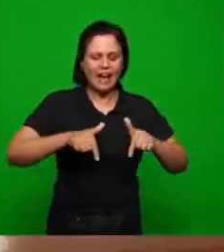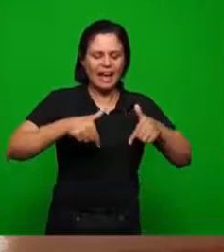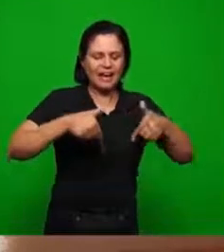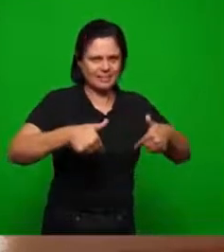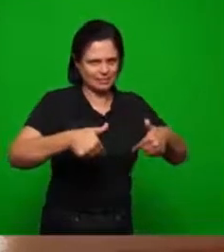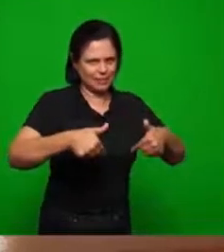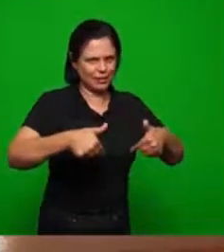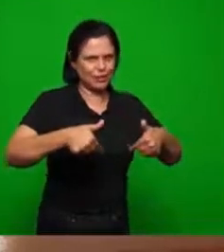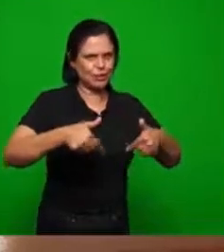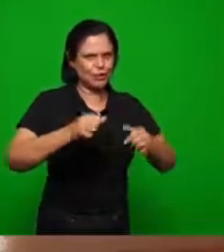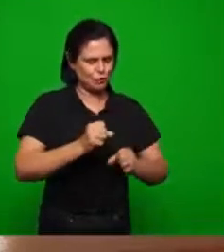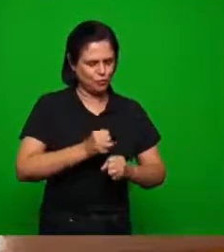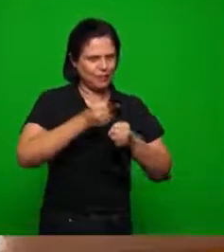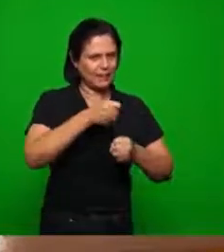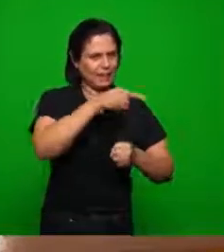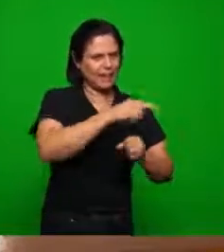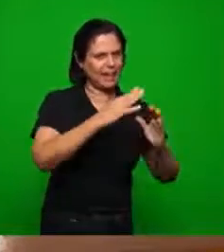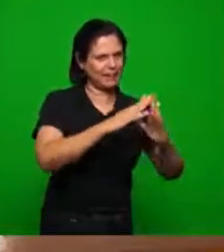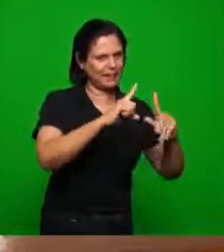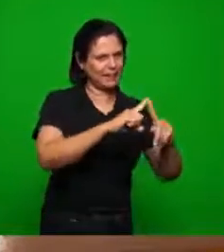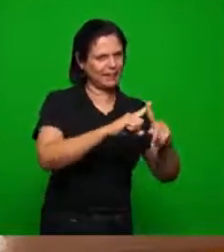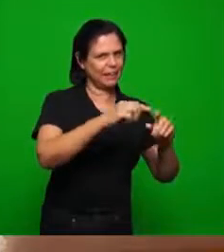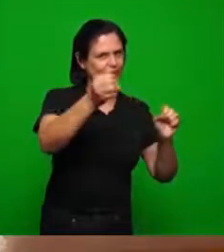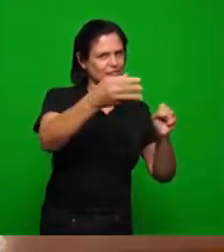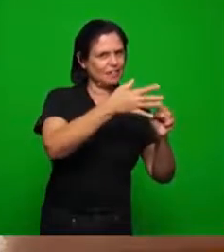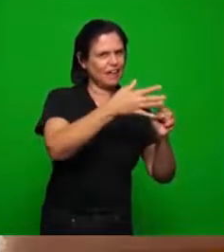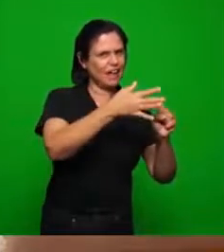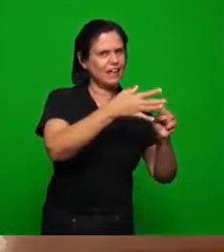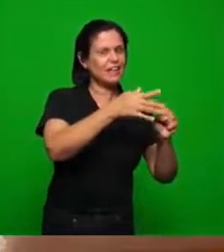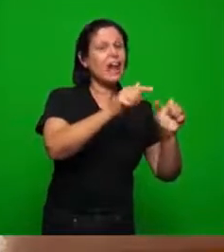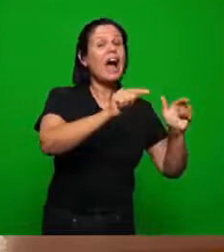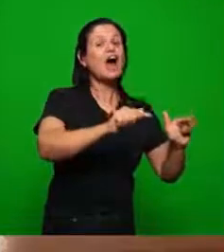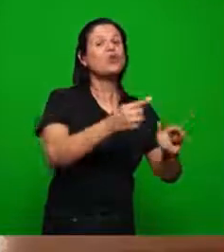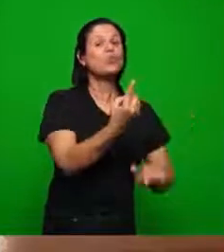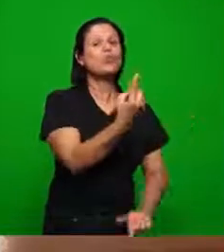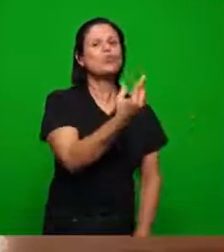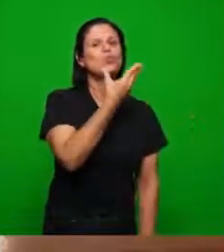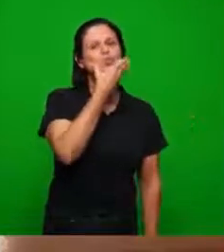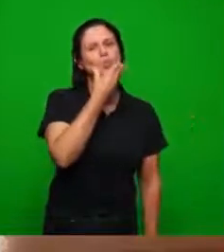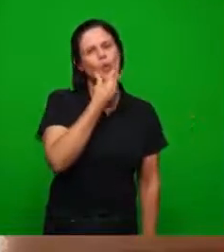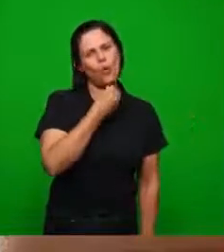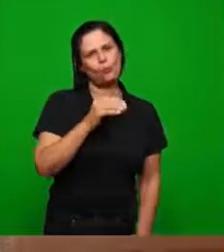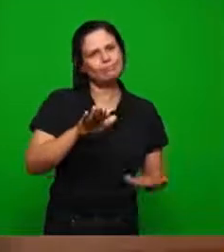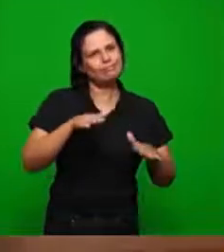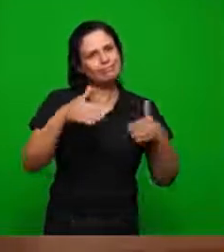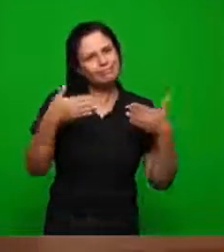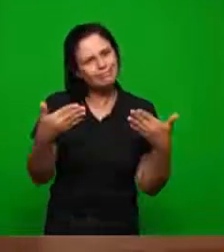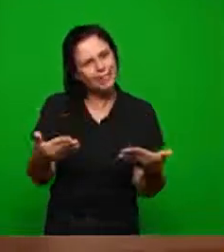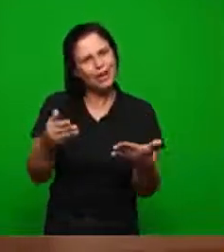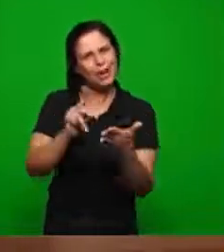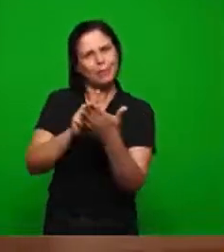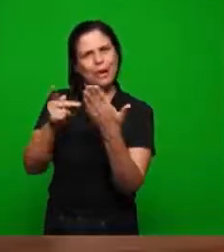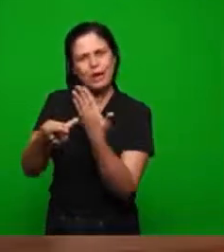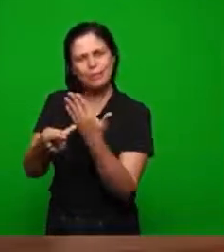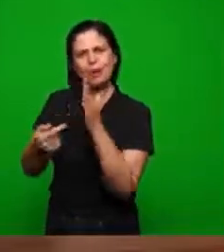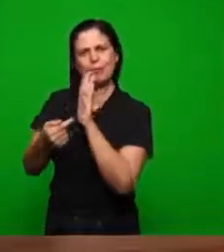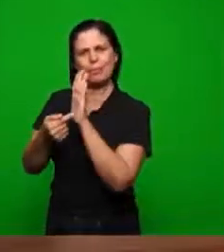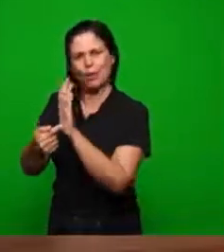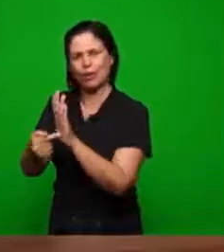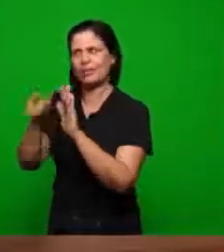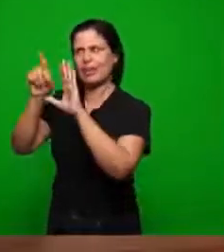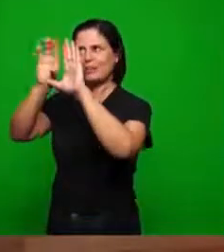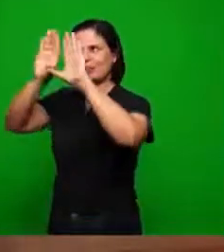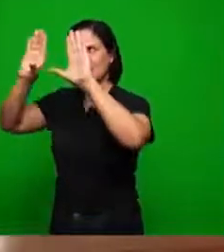em Sardes estava em um homem. E por isso a parábola, quando a parábola diz o tesouro, o reino do